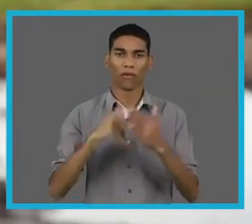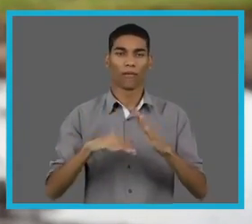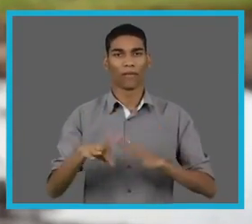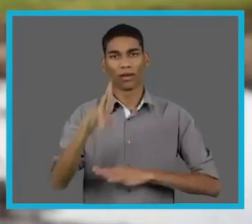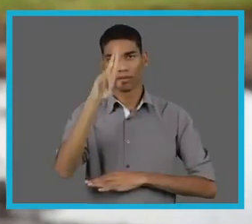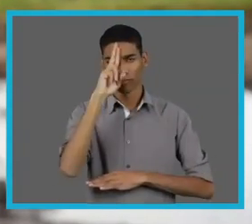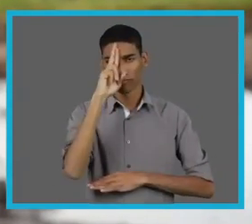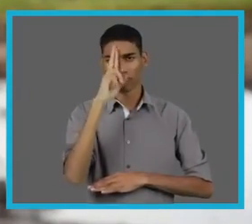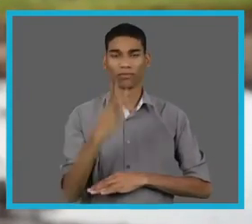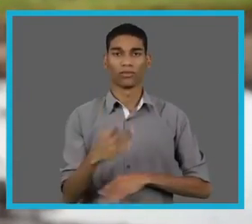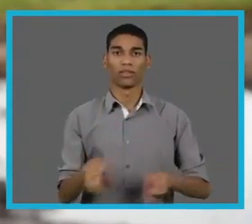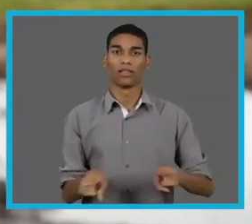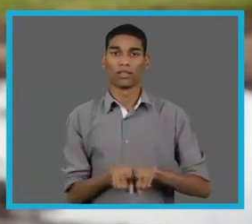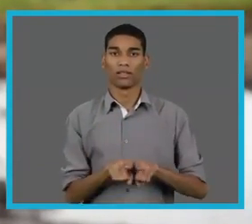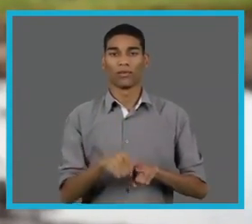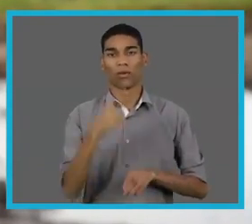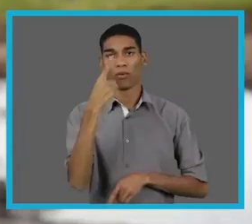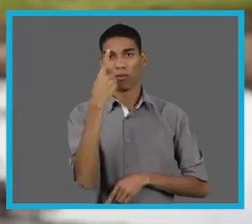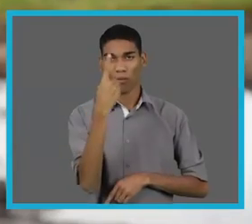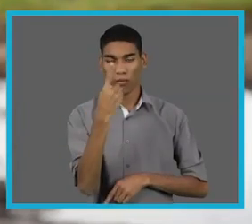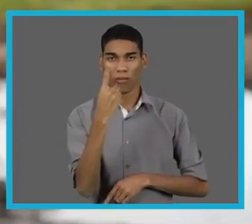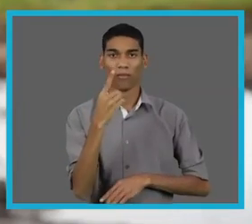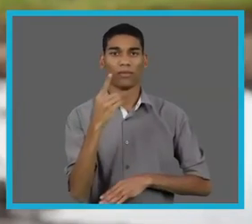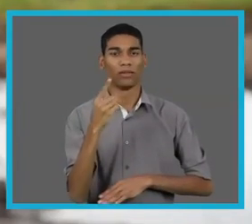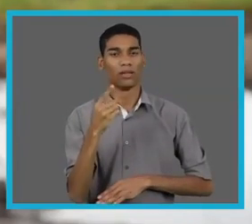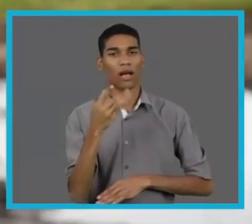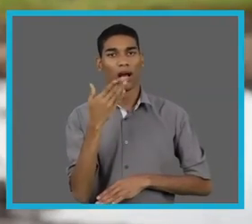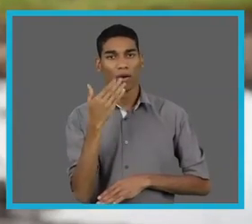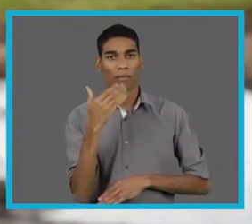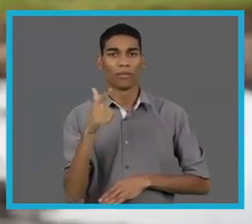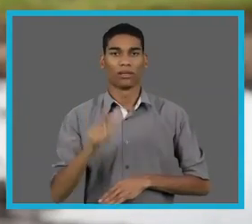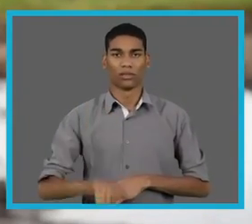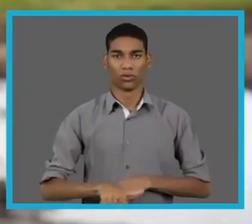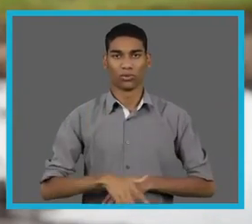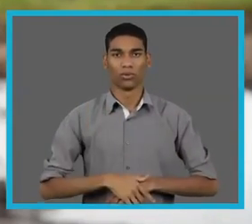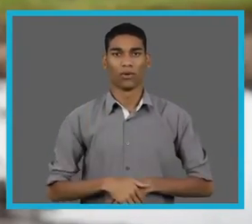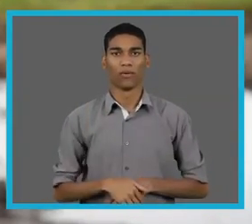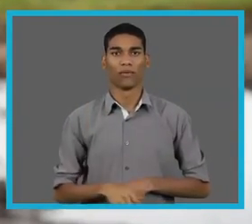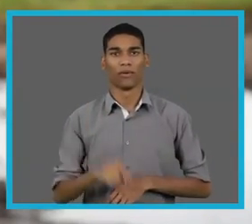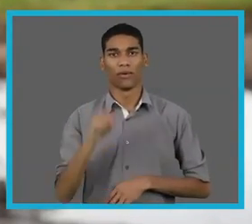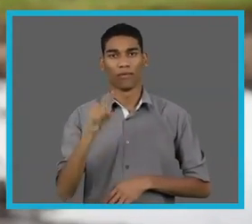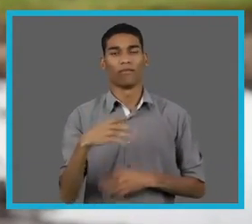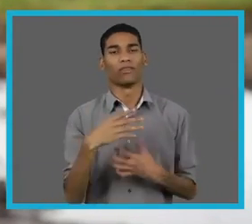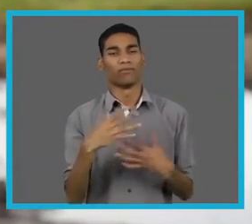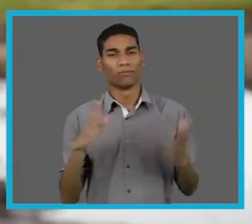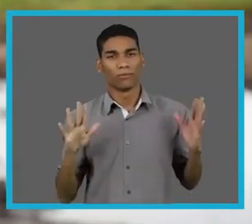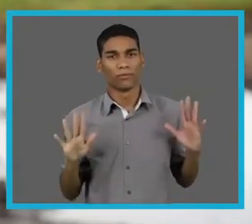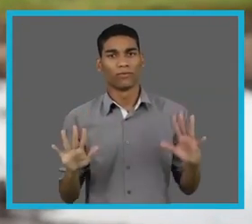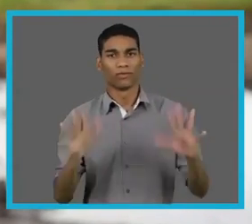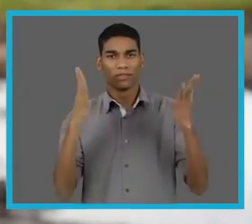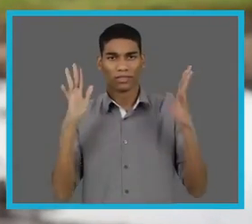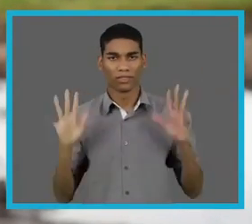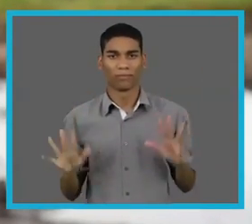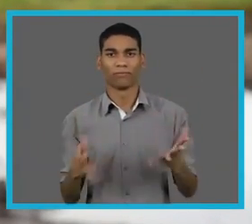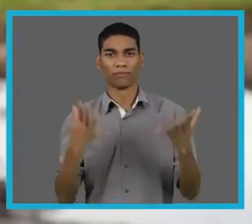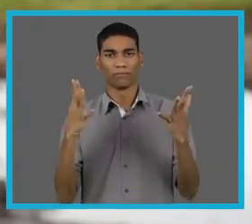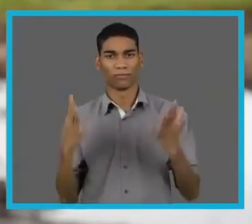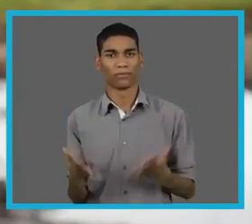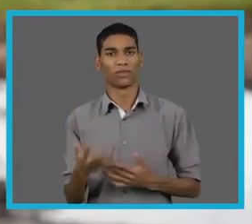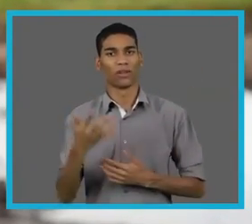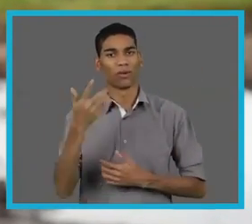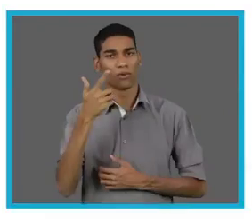meio-dia. Quando você ir uma hora colocar a comida de novo, você incentiva ele vir a